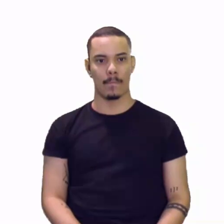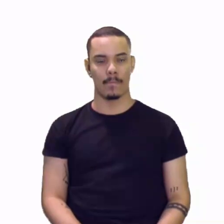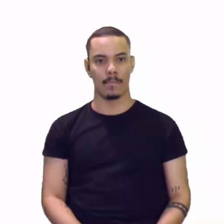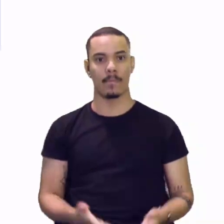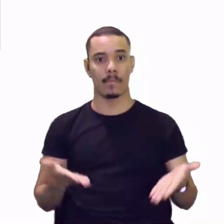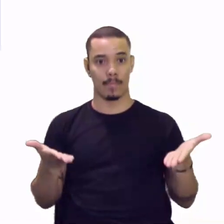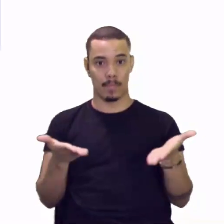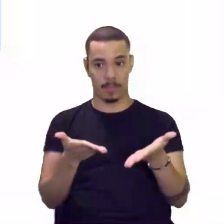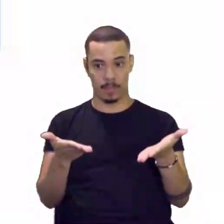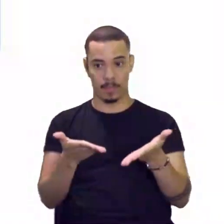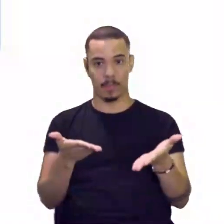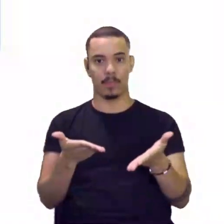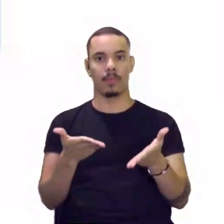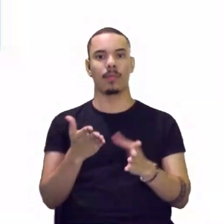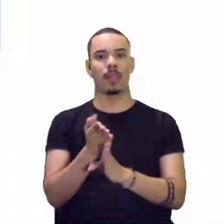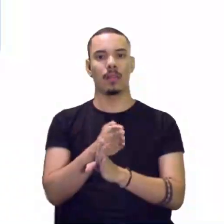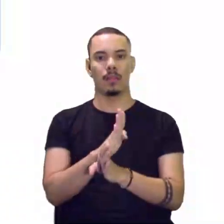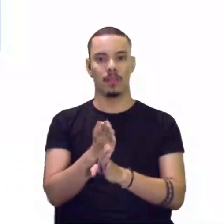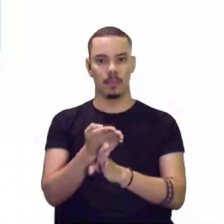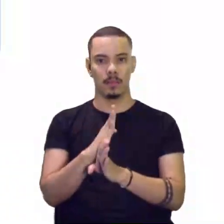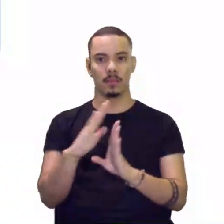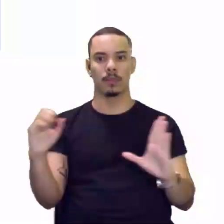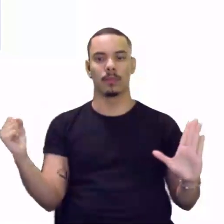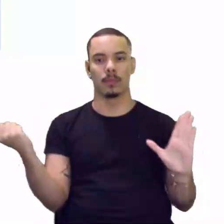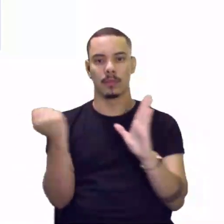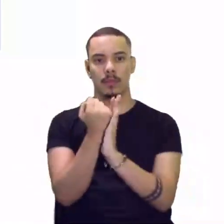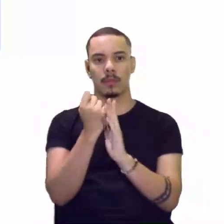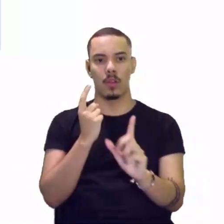Hoje em dia, a fronteira